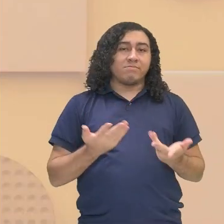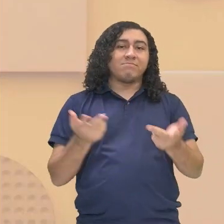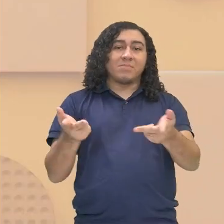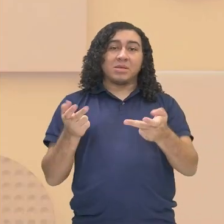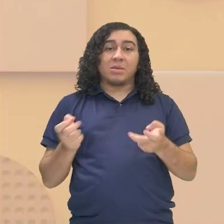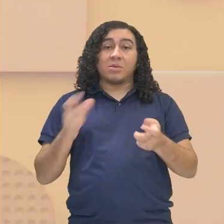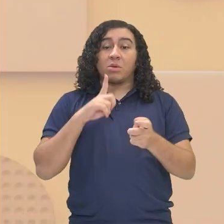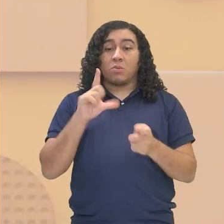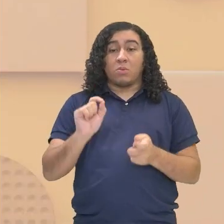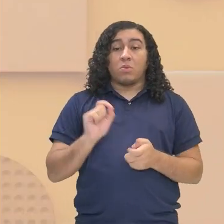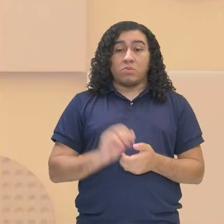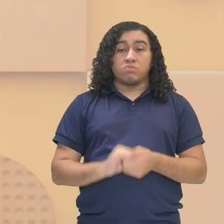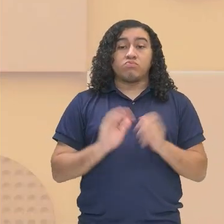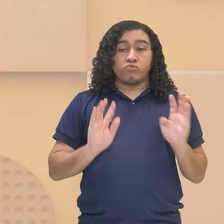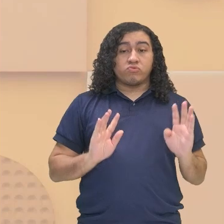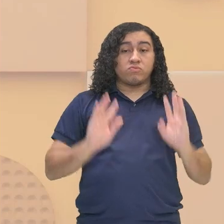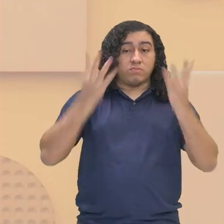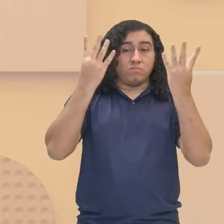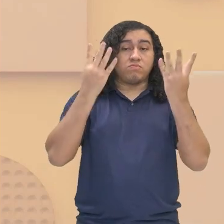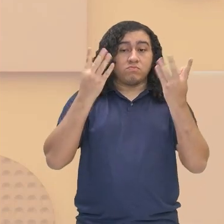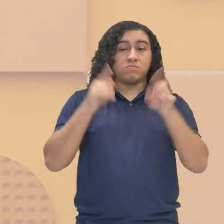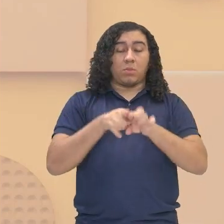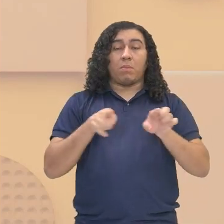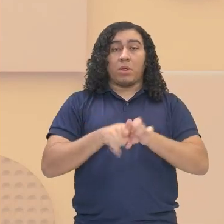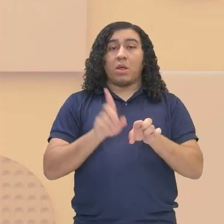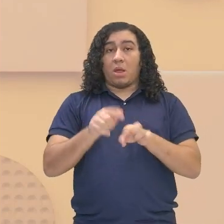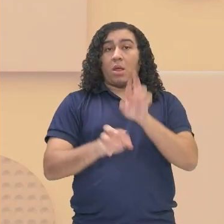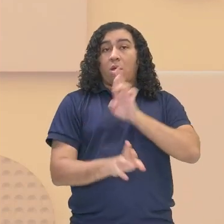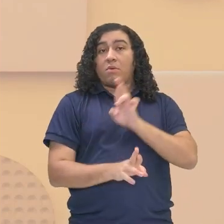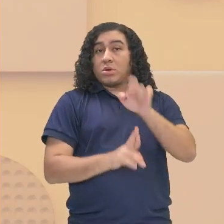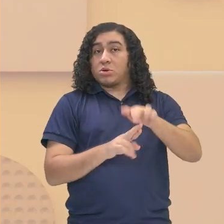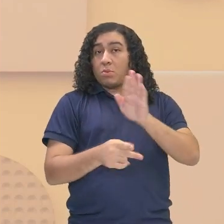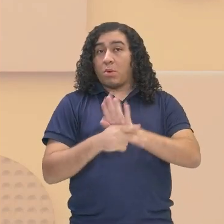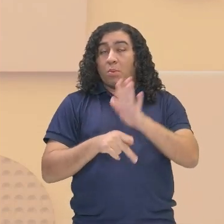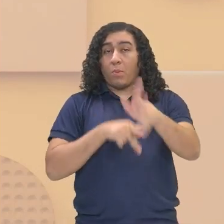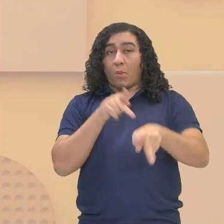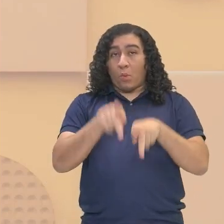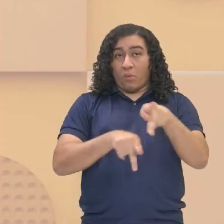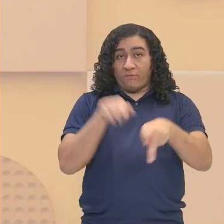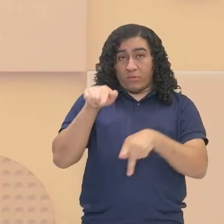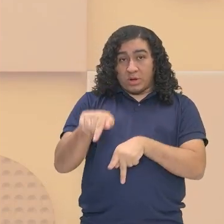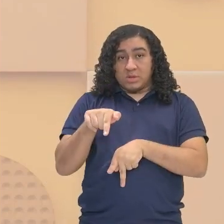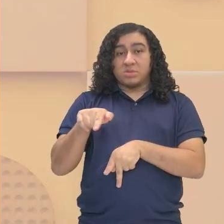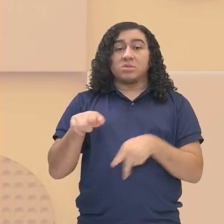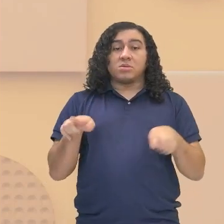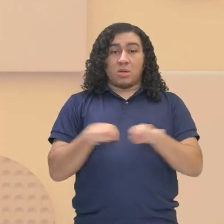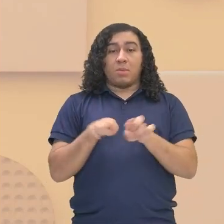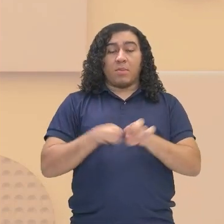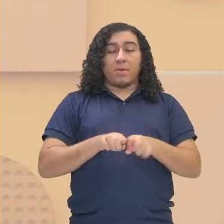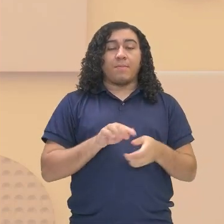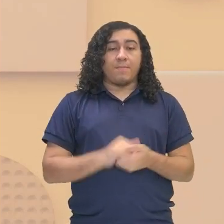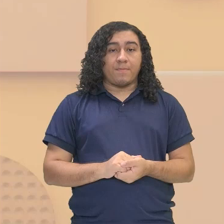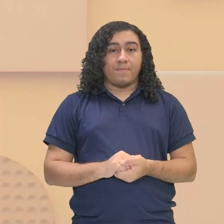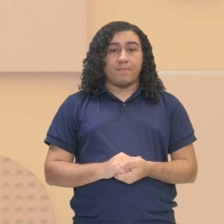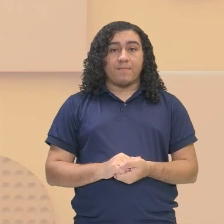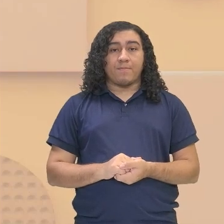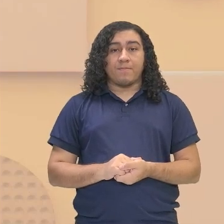inclusive, as festividades, então, em torno, né, dessa civilização asteca, que a gente pode, inclusive, chamar de povos, o